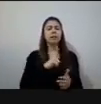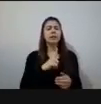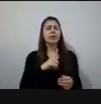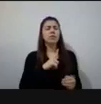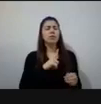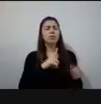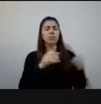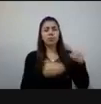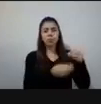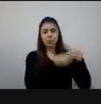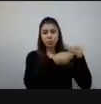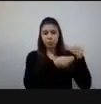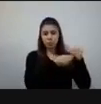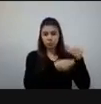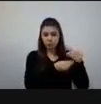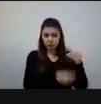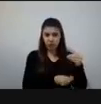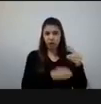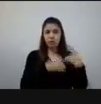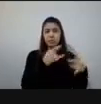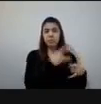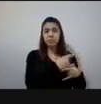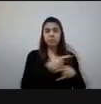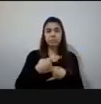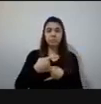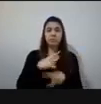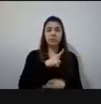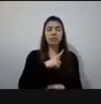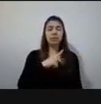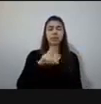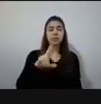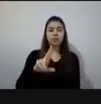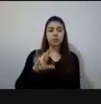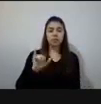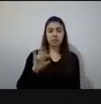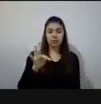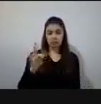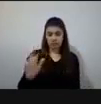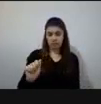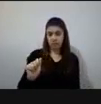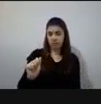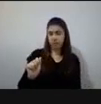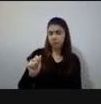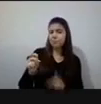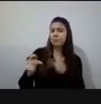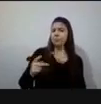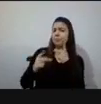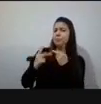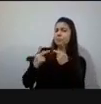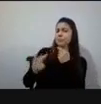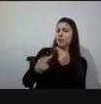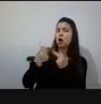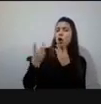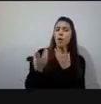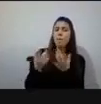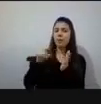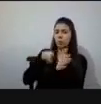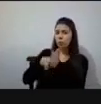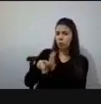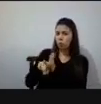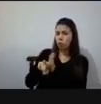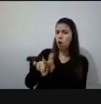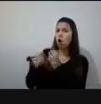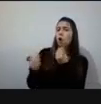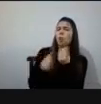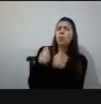que comentou sobre como a justiça do RS, né, do Rio Grande do Sul, mas a gente pode pensar como a justiça